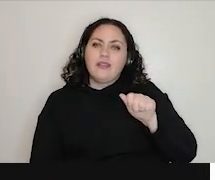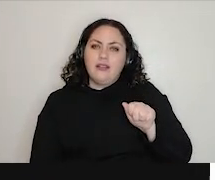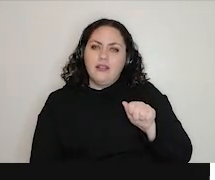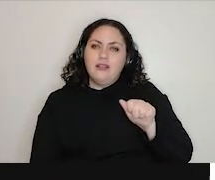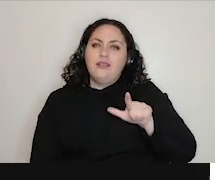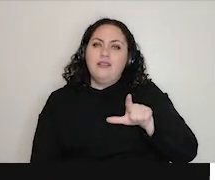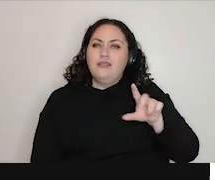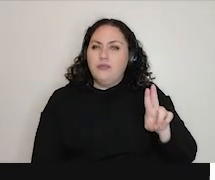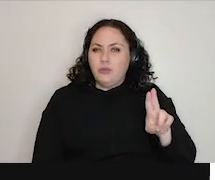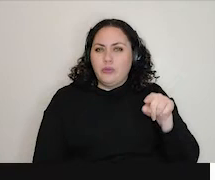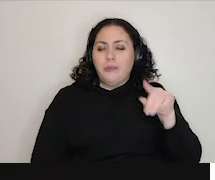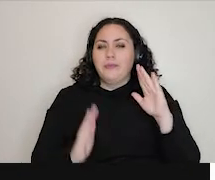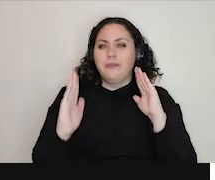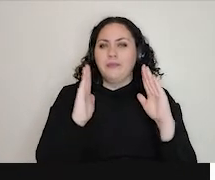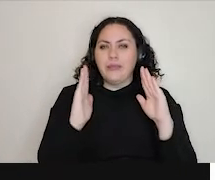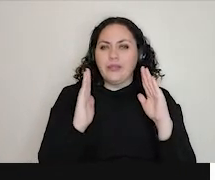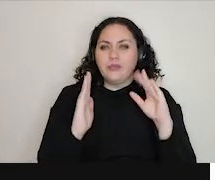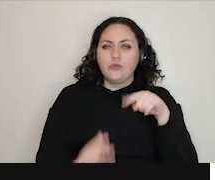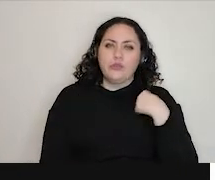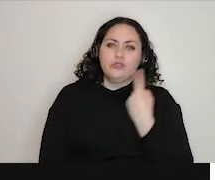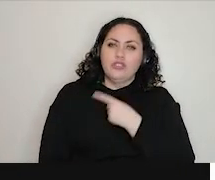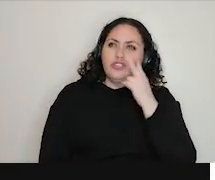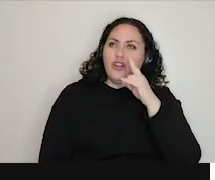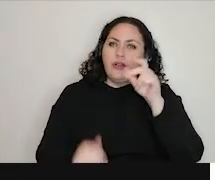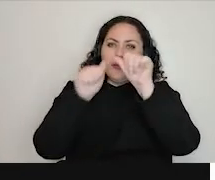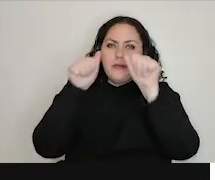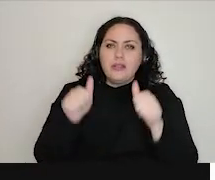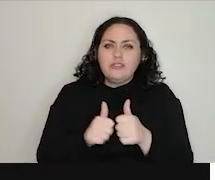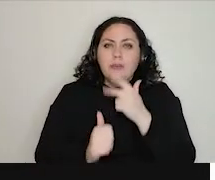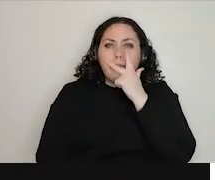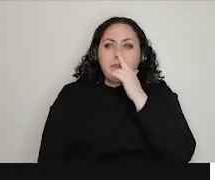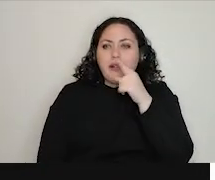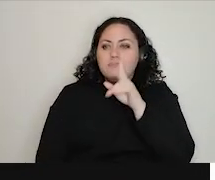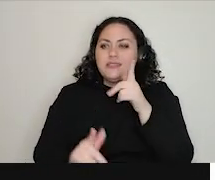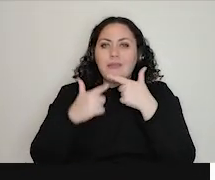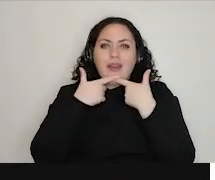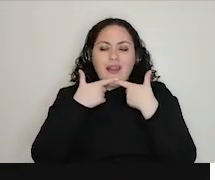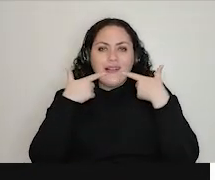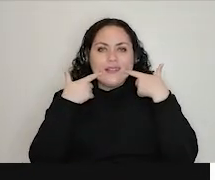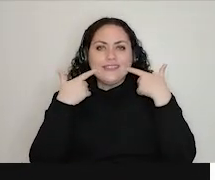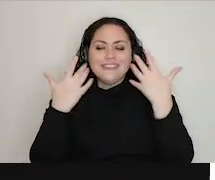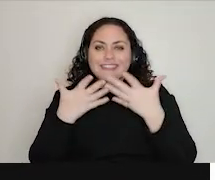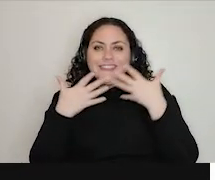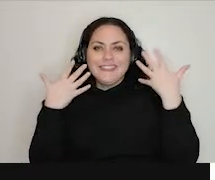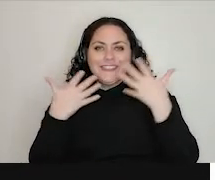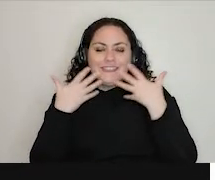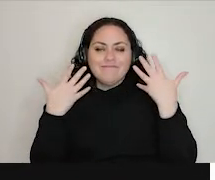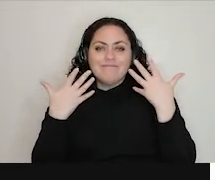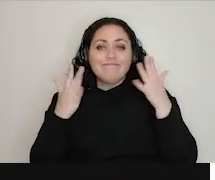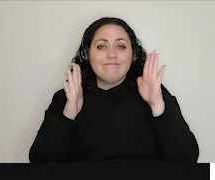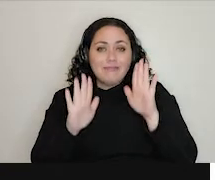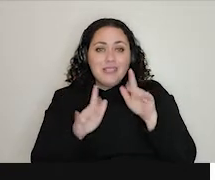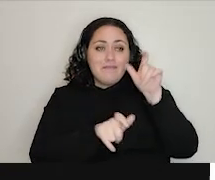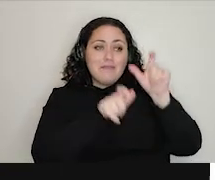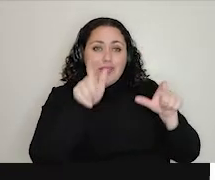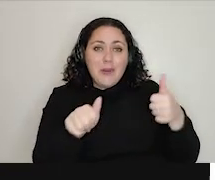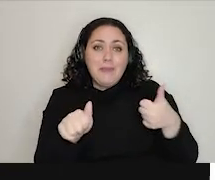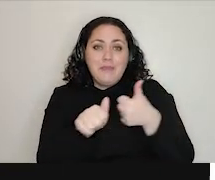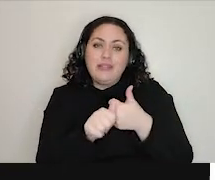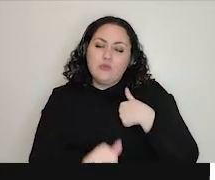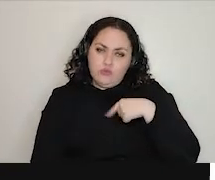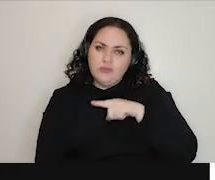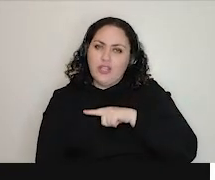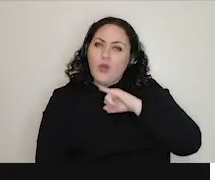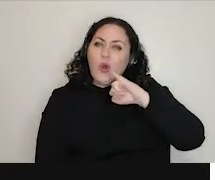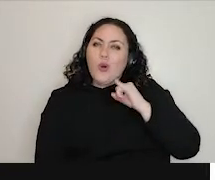Negalu, nesse período, né, que a gente olha para a imagem, parece uma pessoa que está o tempo todo alegre, né, mas os mais próximos, eu